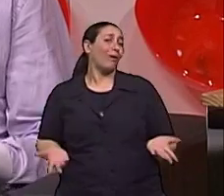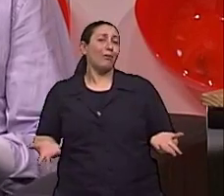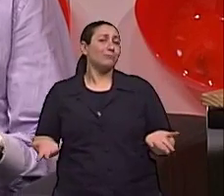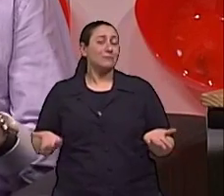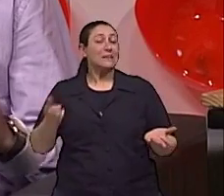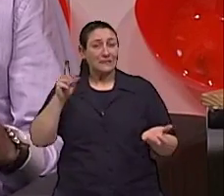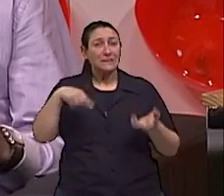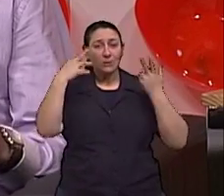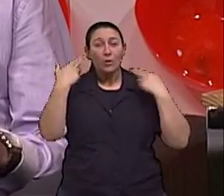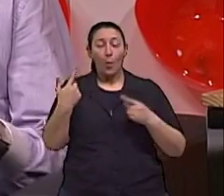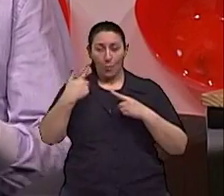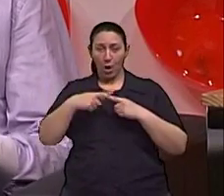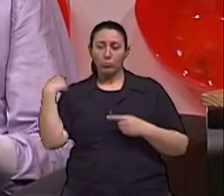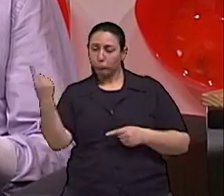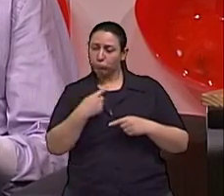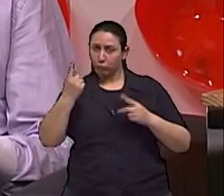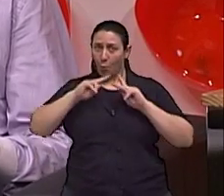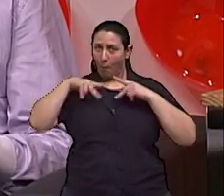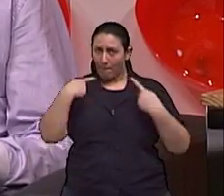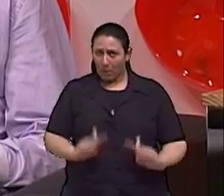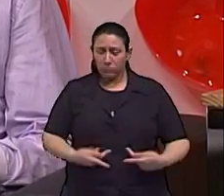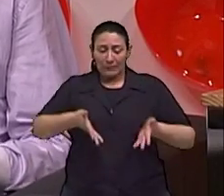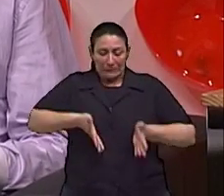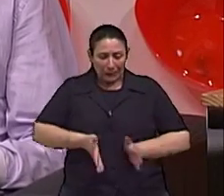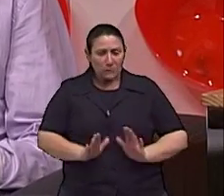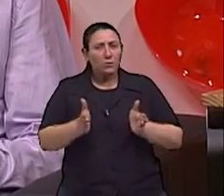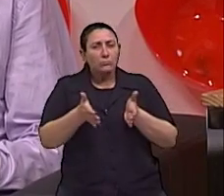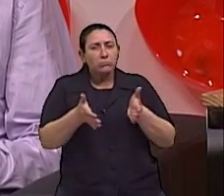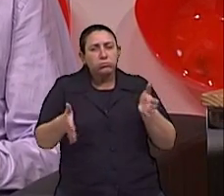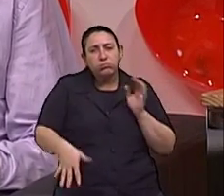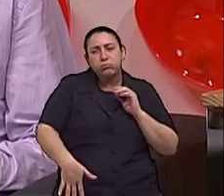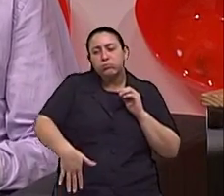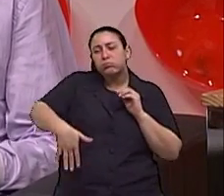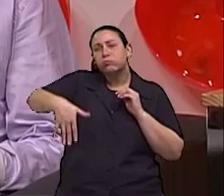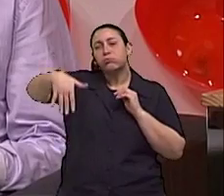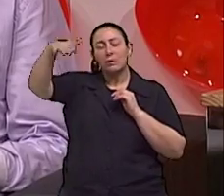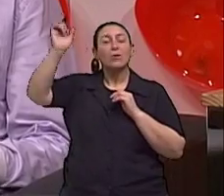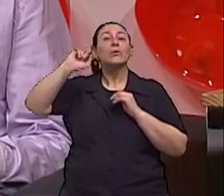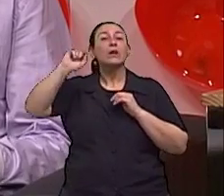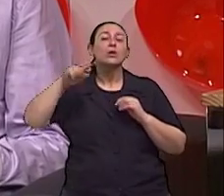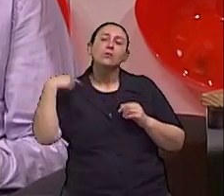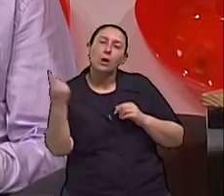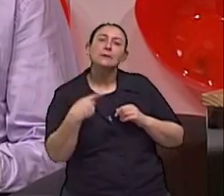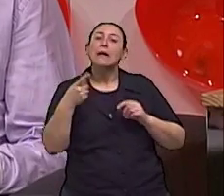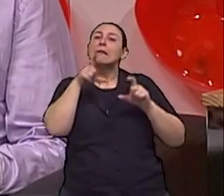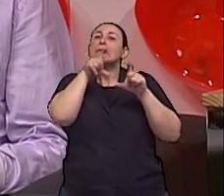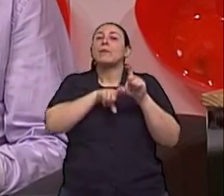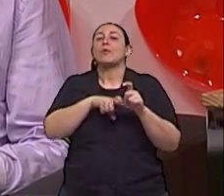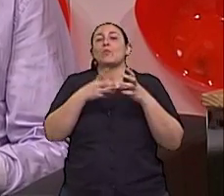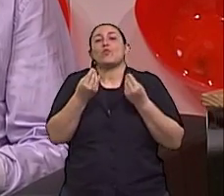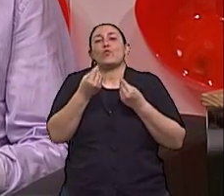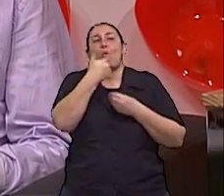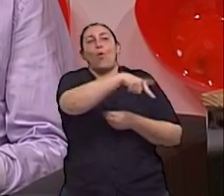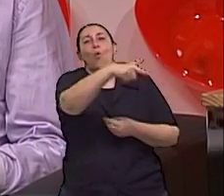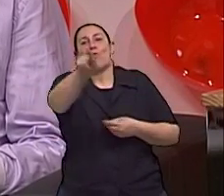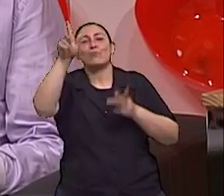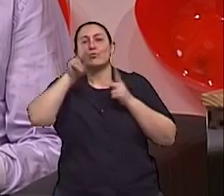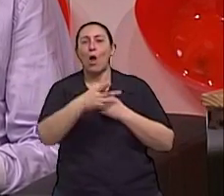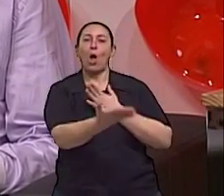humano, tanto no início quanto no final da vida, tem características muito semelhantes. Ou seja, nós dependemos muito das outras